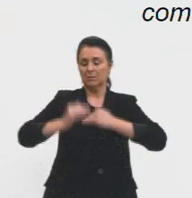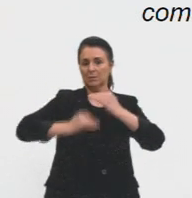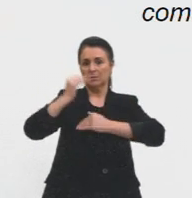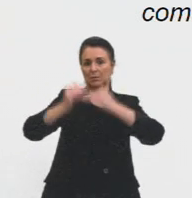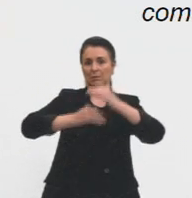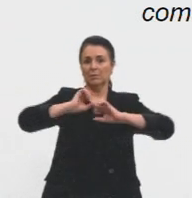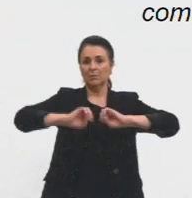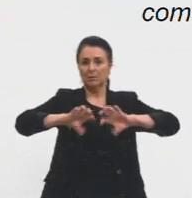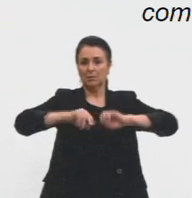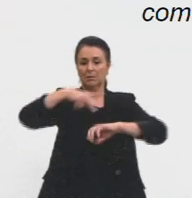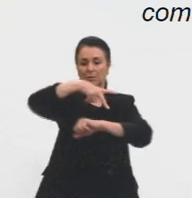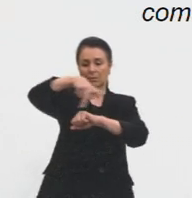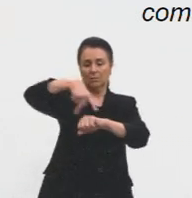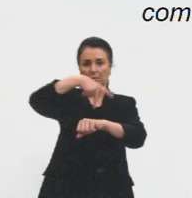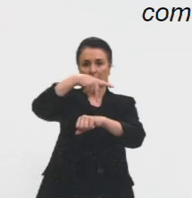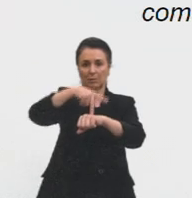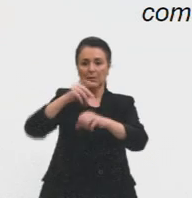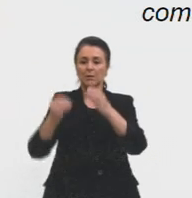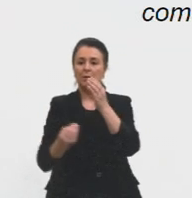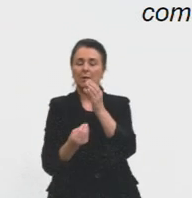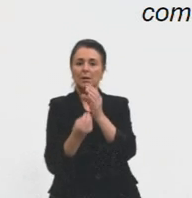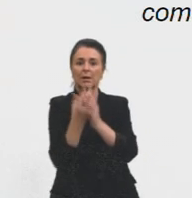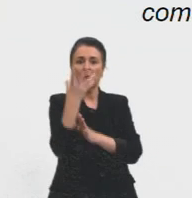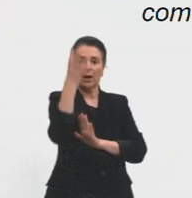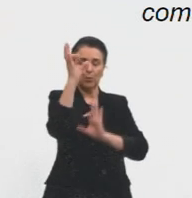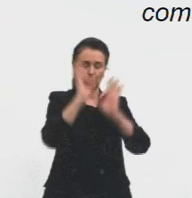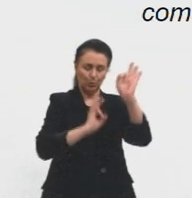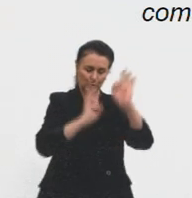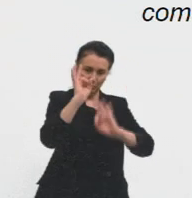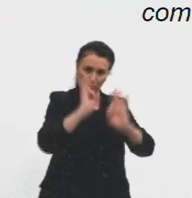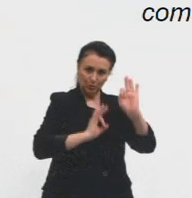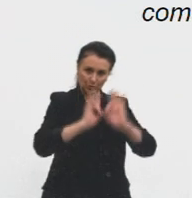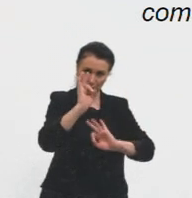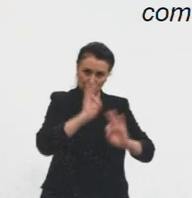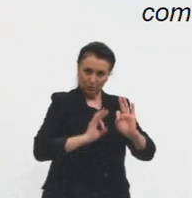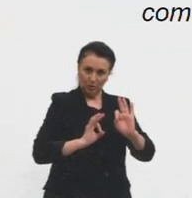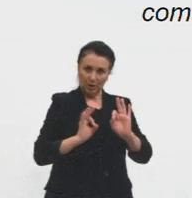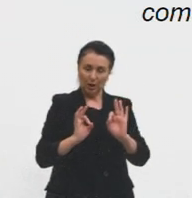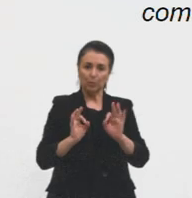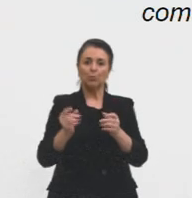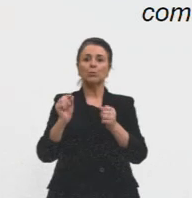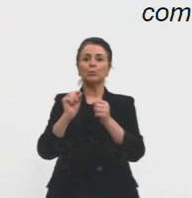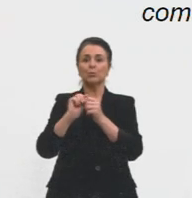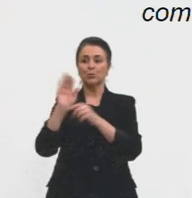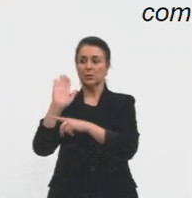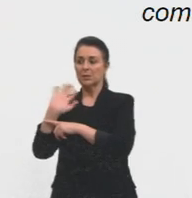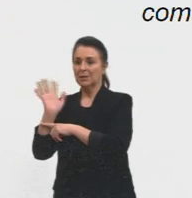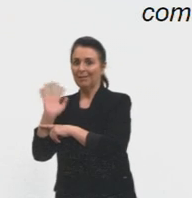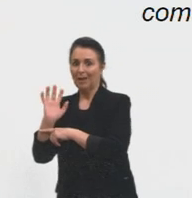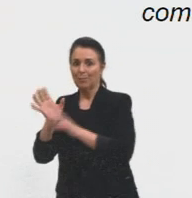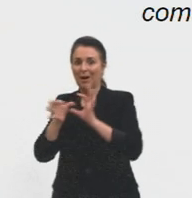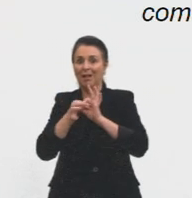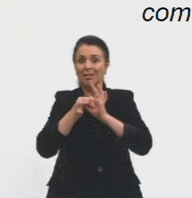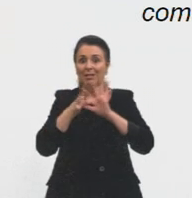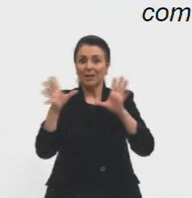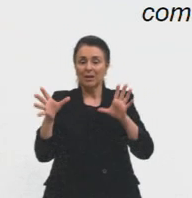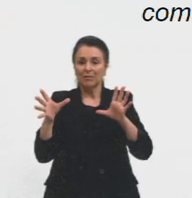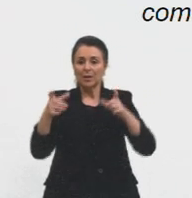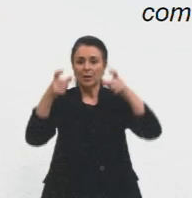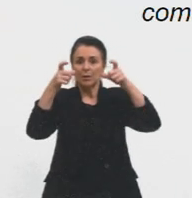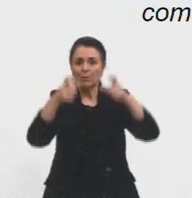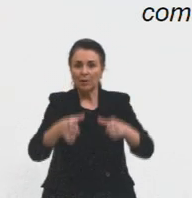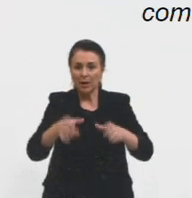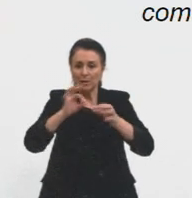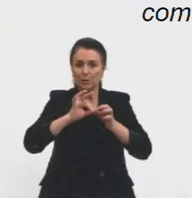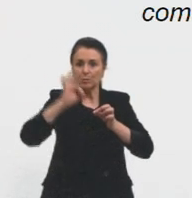desenvolvimento Educacional do país criar um projeto de instalação cinematográfica ao ar livre nas regiões